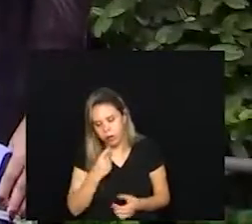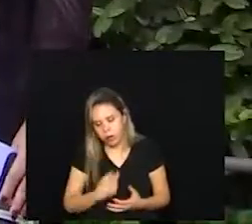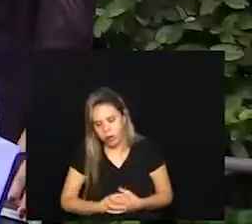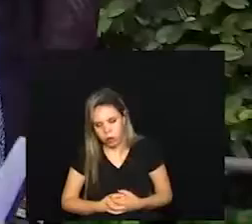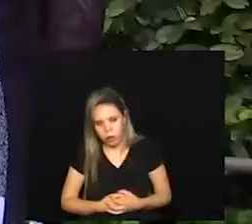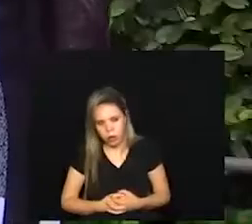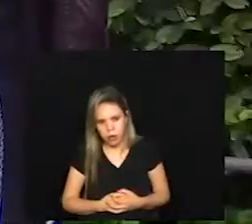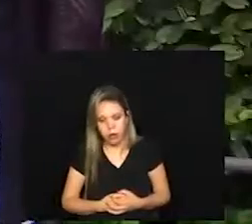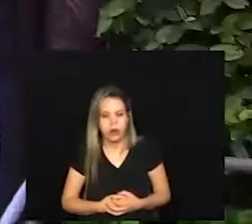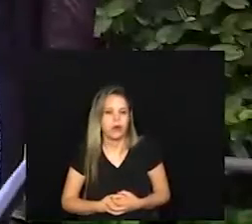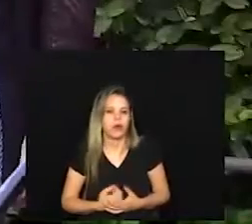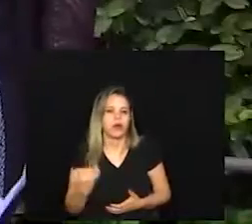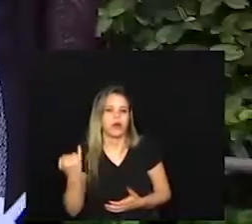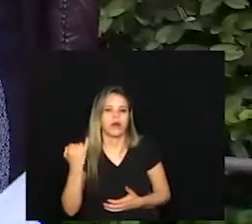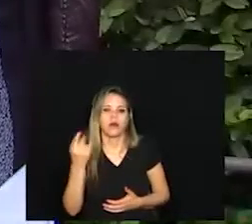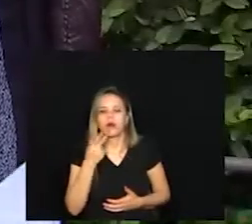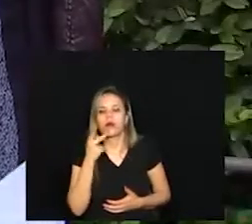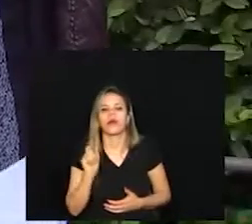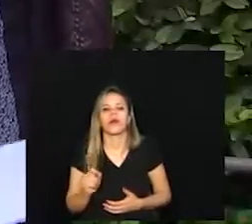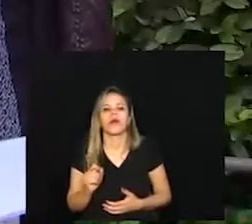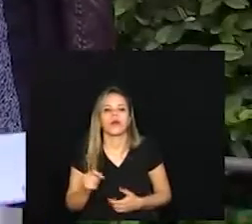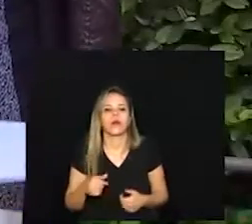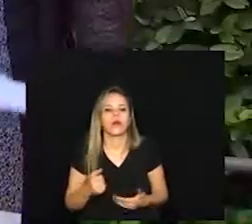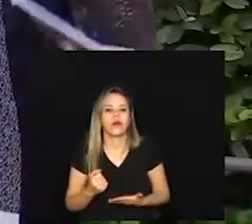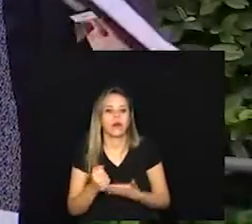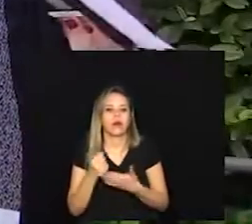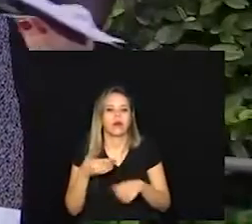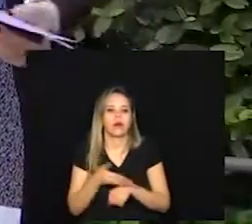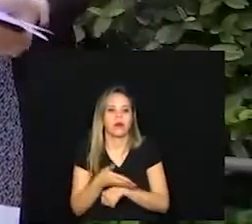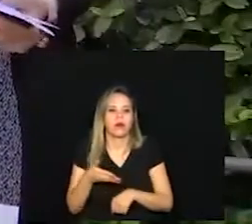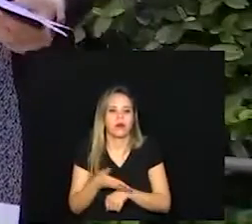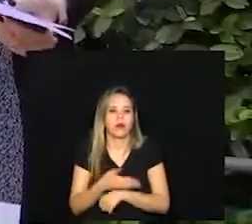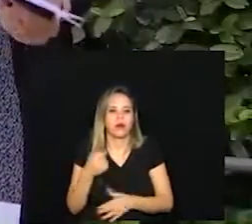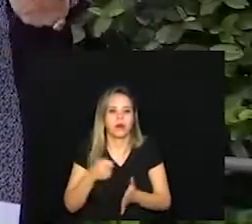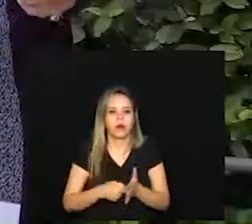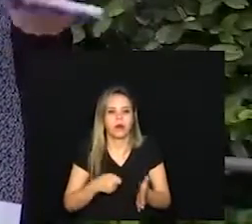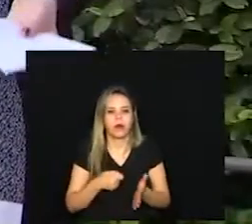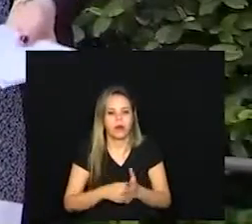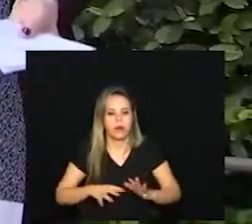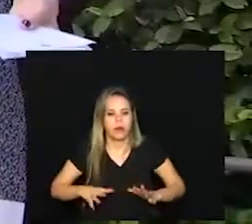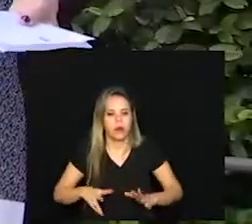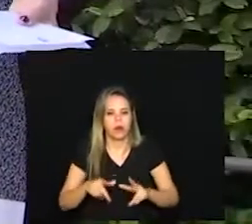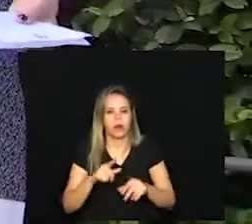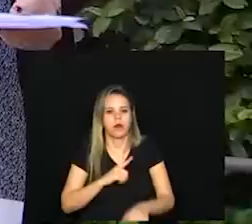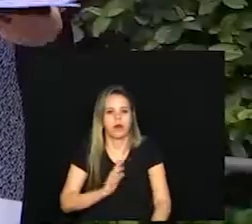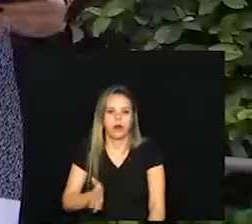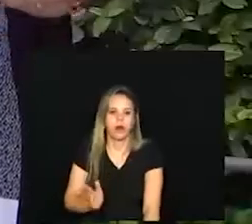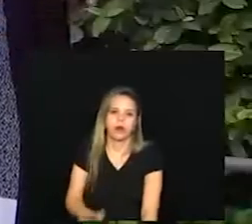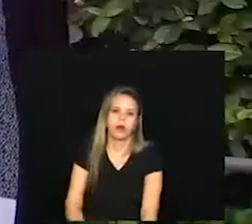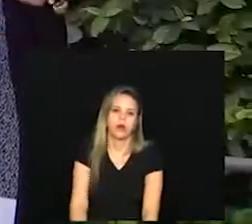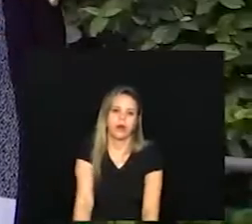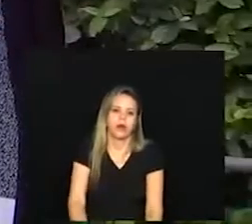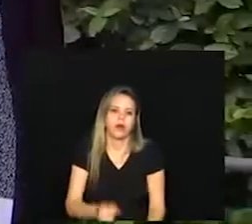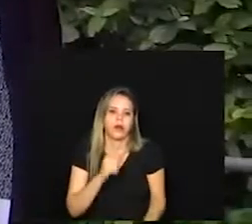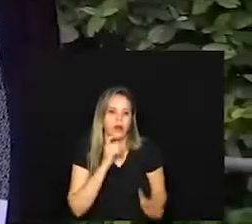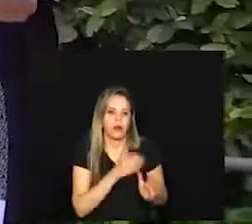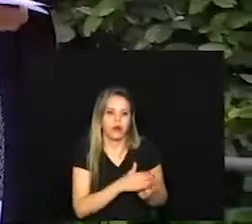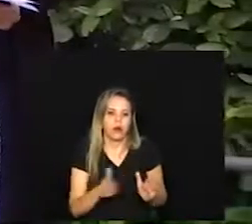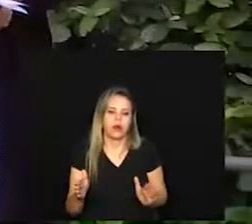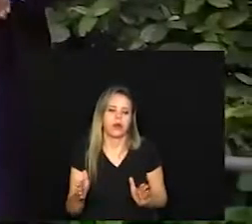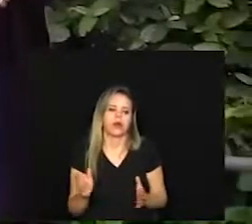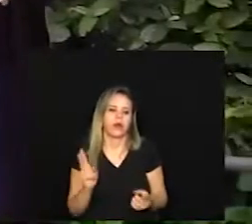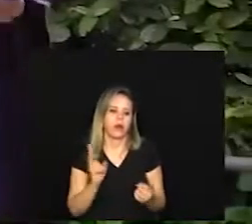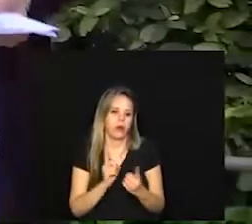Campinas. É importante dizer, André, que essas ações fazem parte de uma política toda. Então, nós já temos a Operação Inverno,